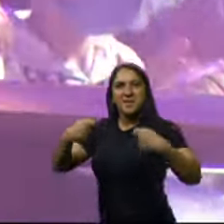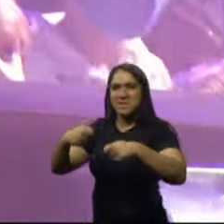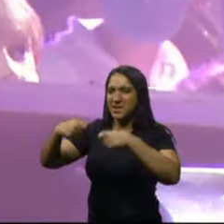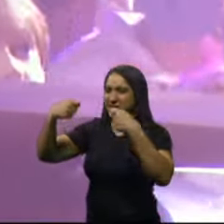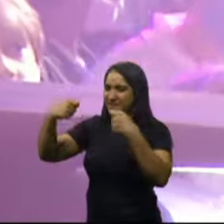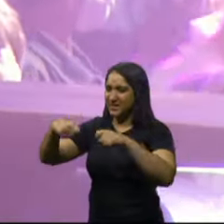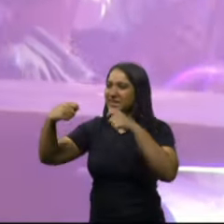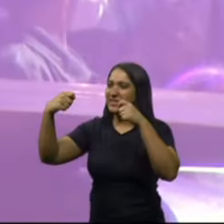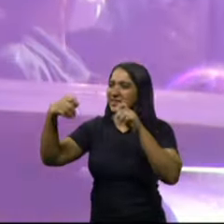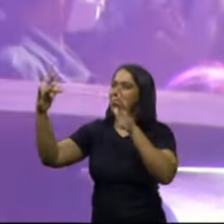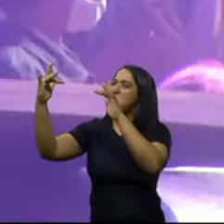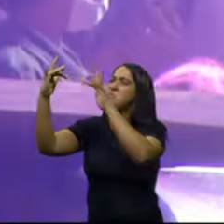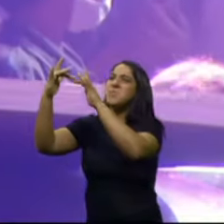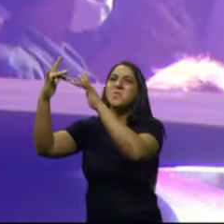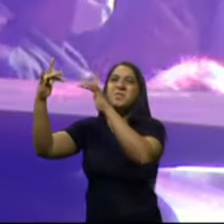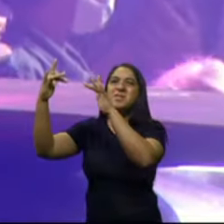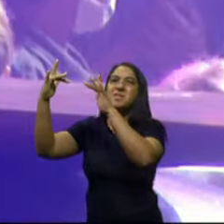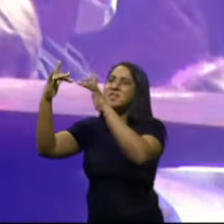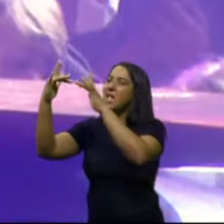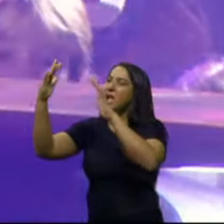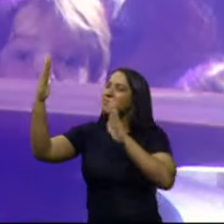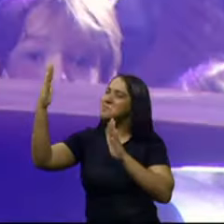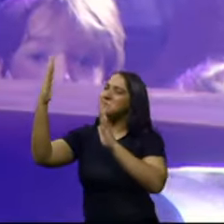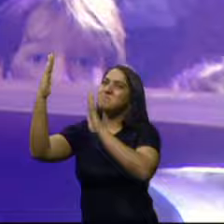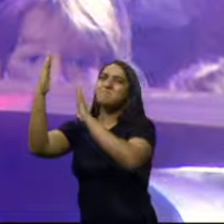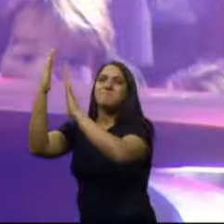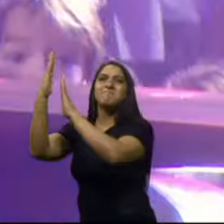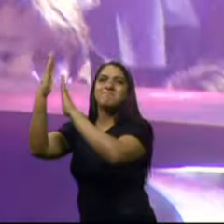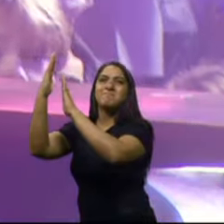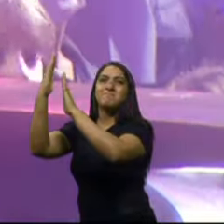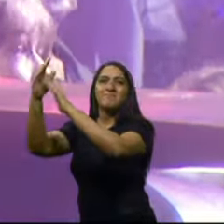Louis Pedro II